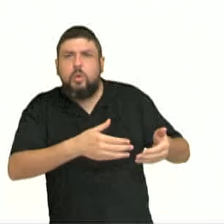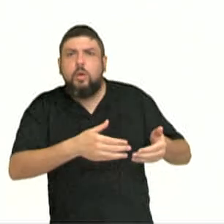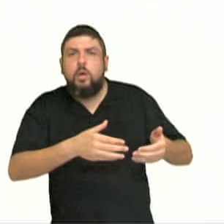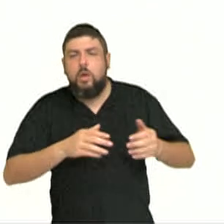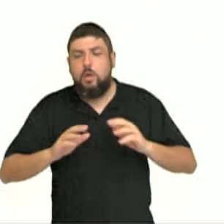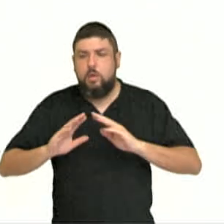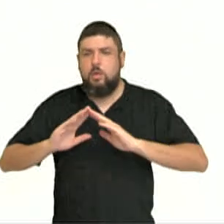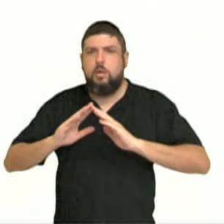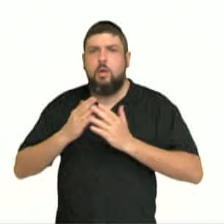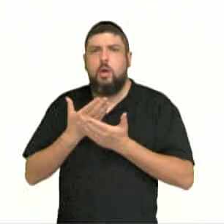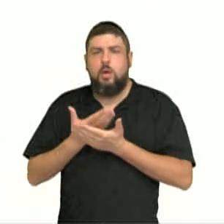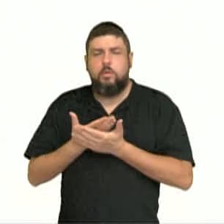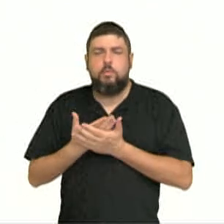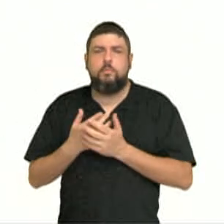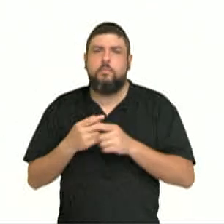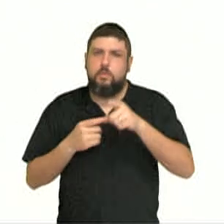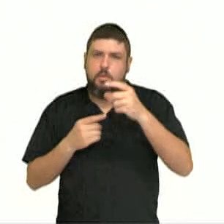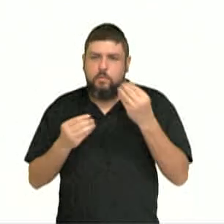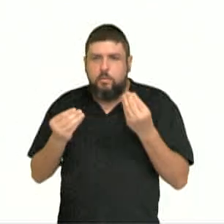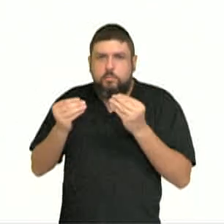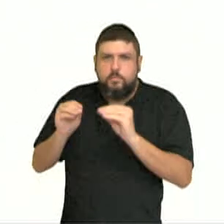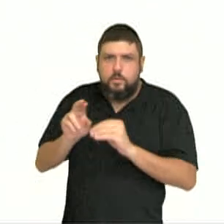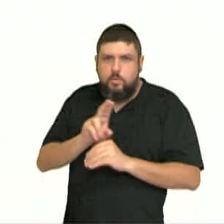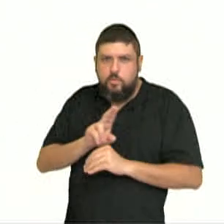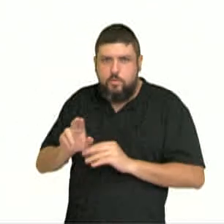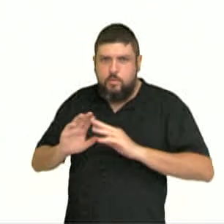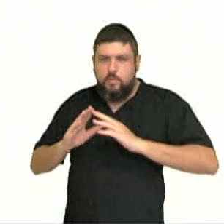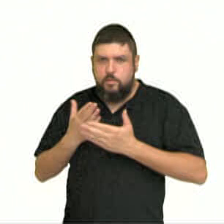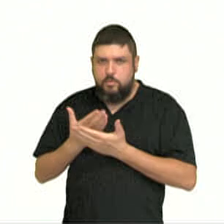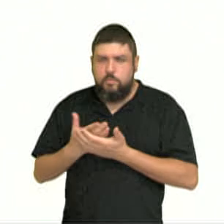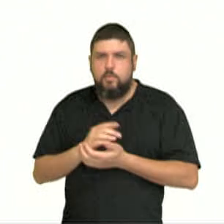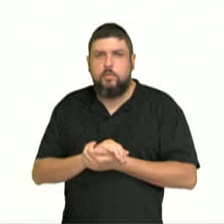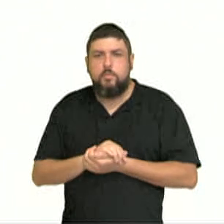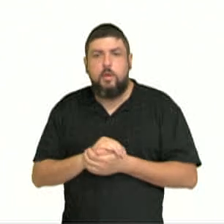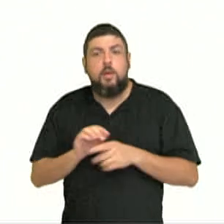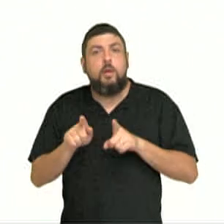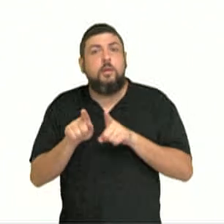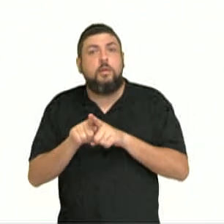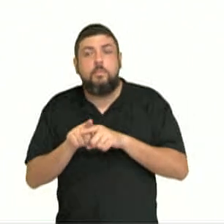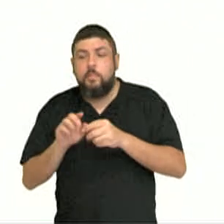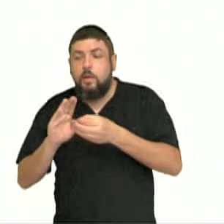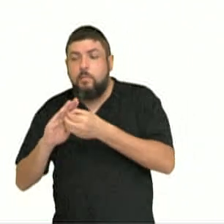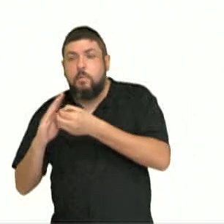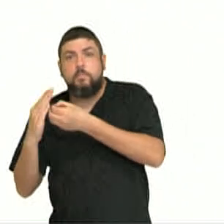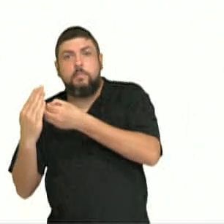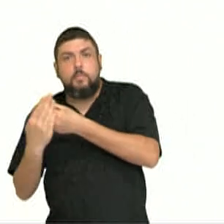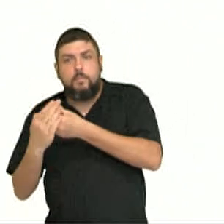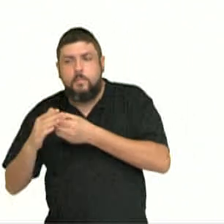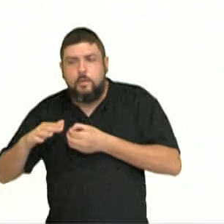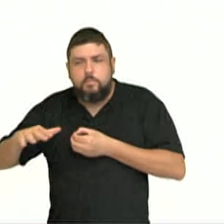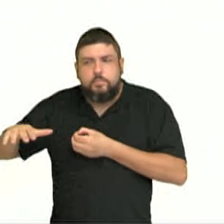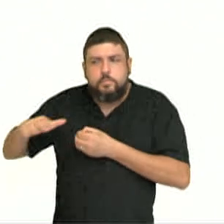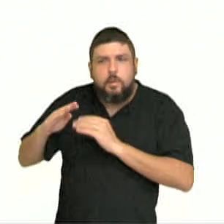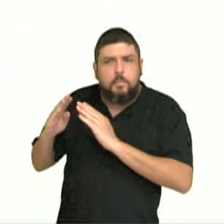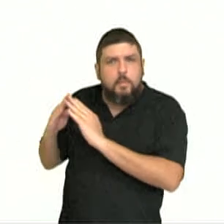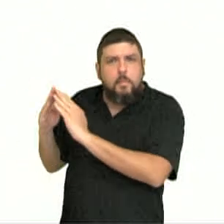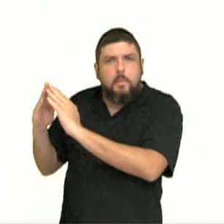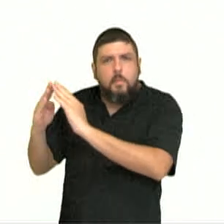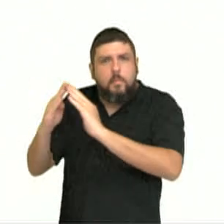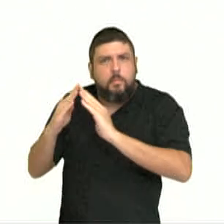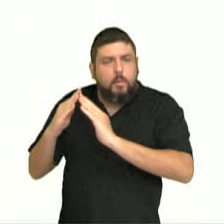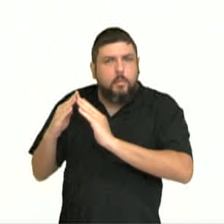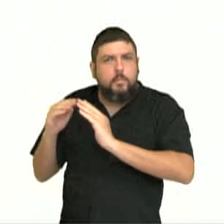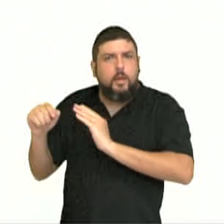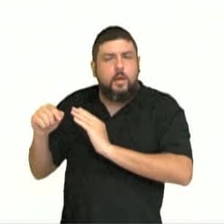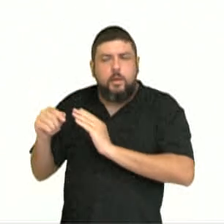você coloca o nome da sua escola, por exemplo, né? E a comunidade do bairro tal, aí coloca o nome do seu bairro,